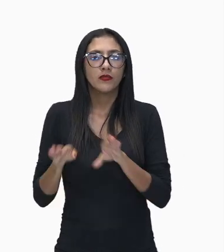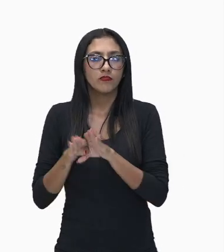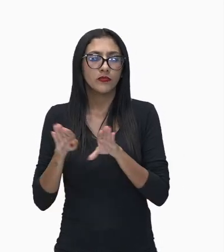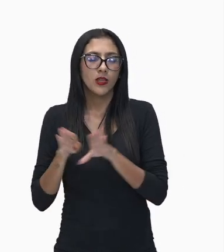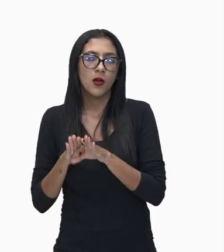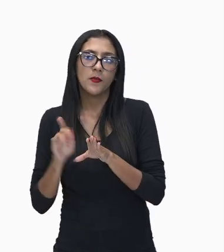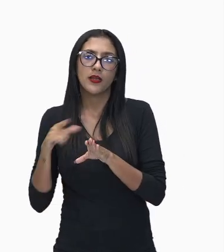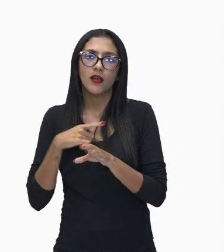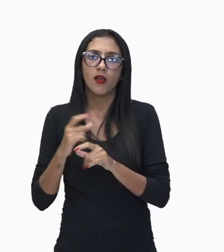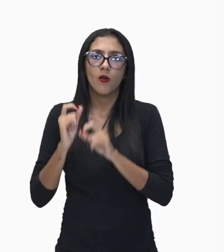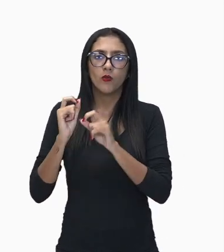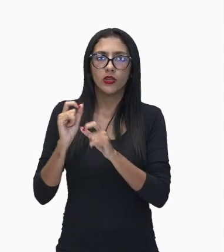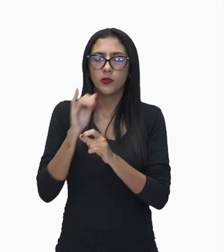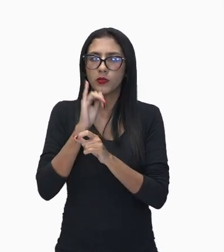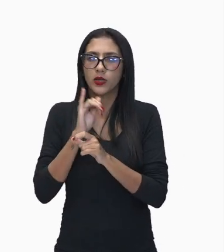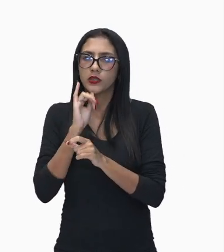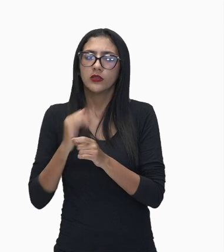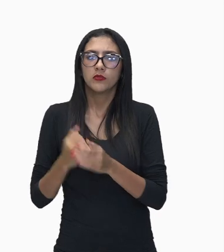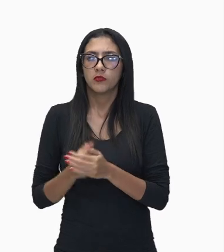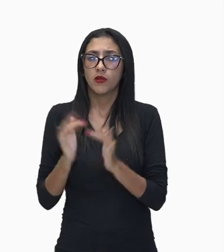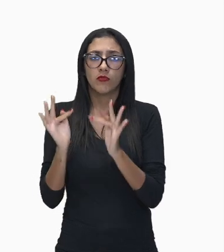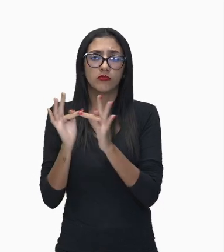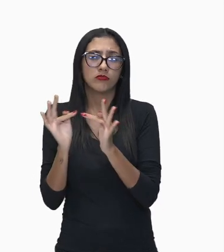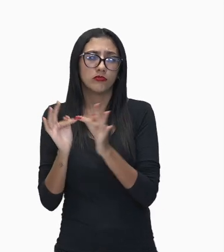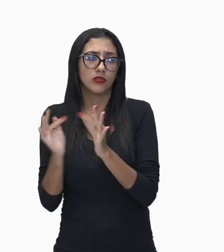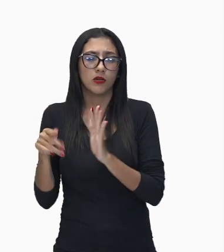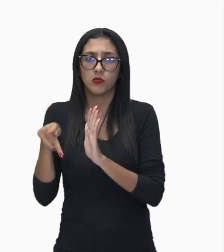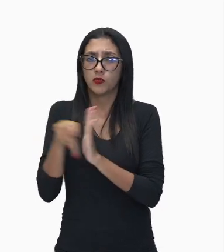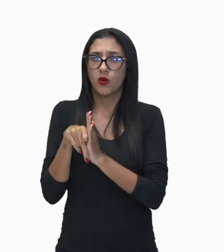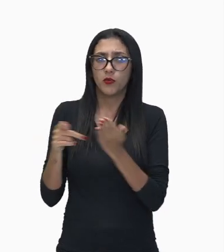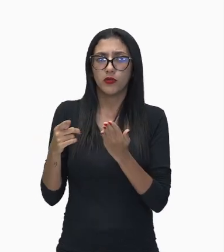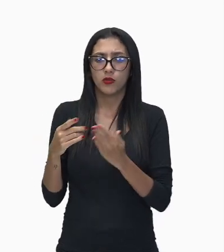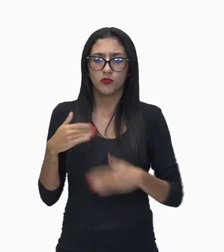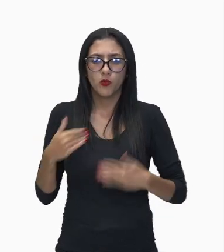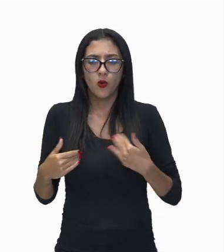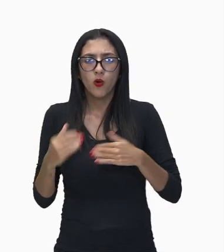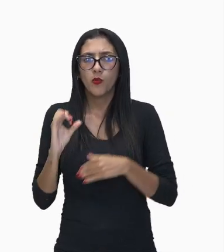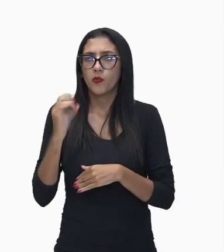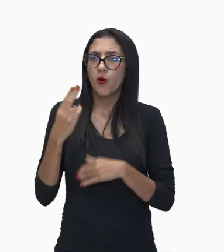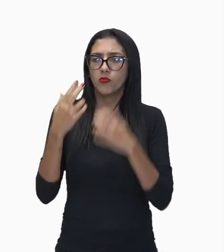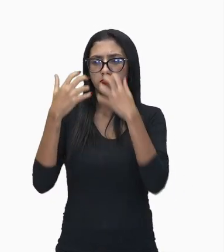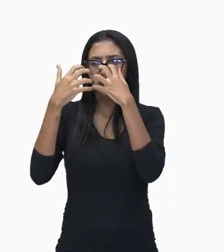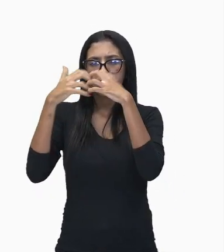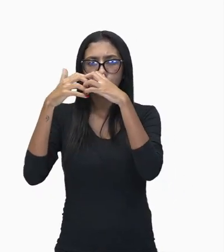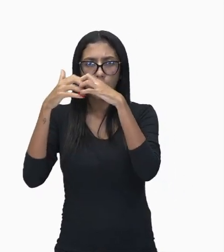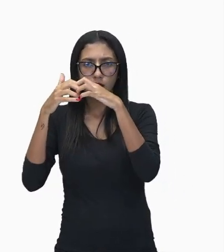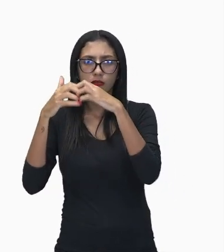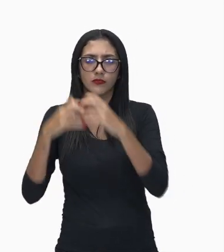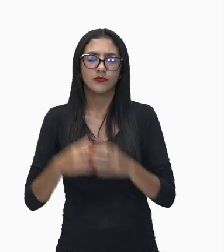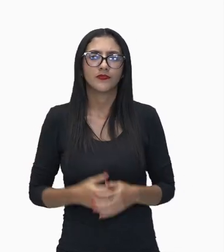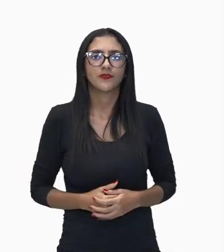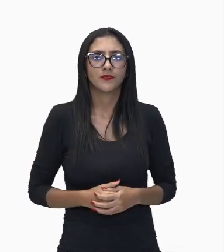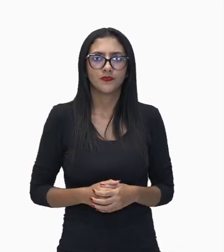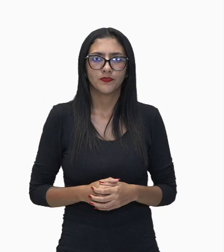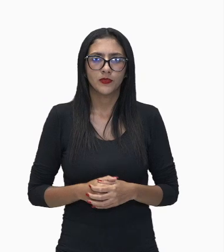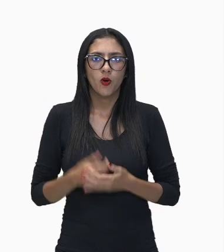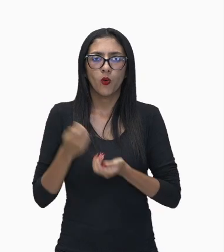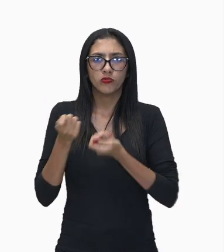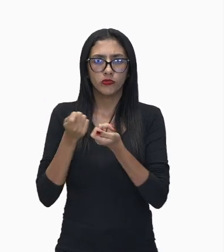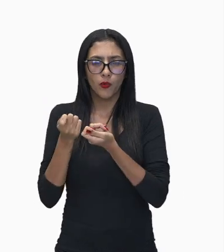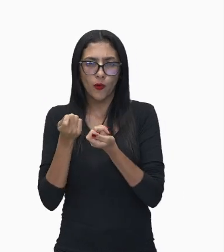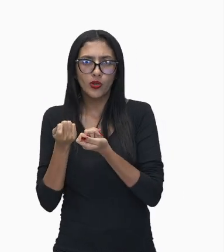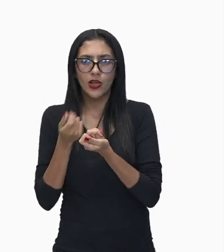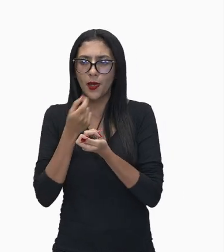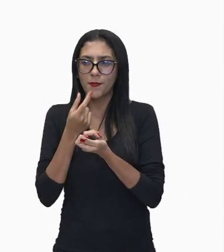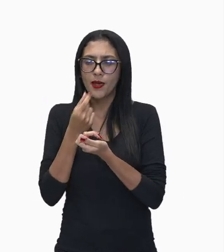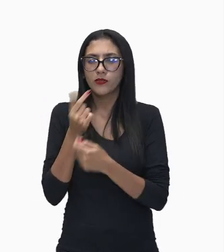uma perda da função, né, daquela parte afetada. Ok? Ficou clara, então, a diferença entre doença